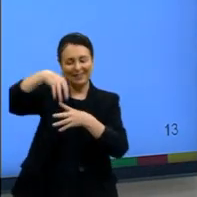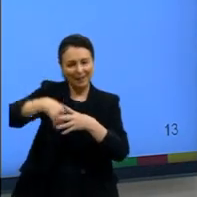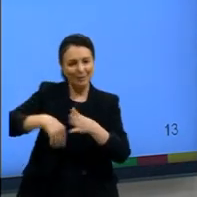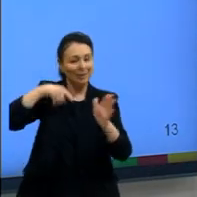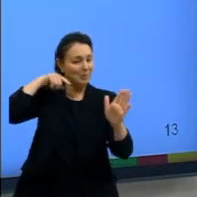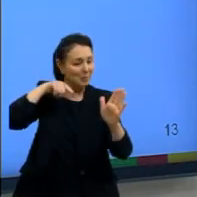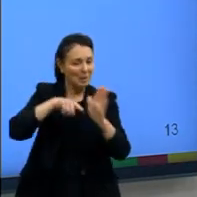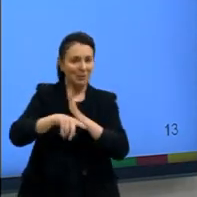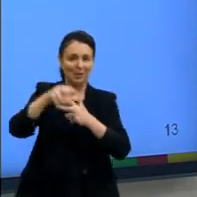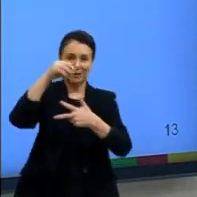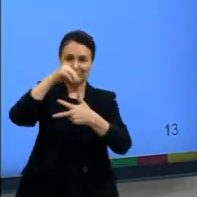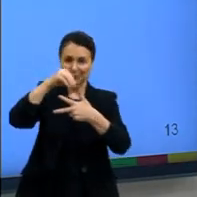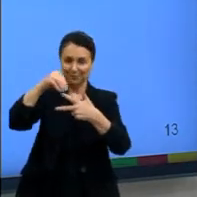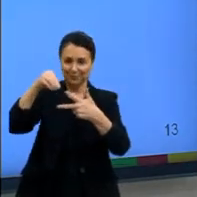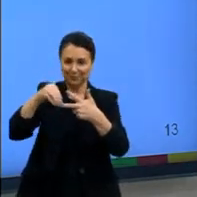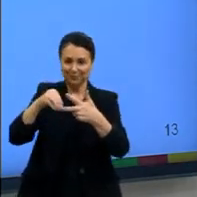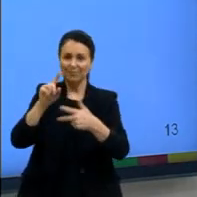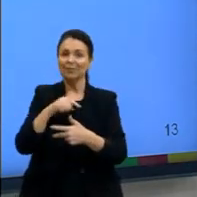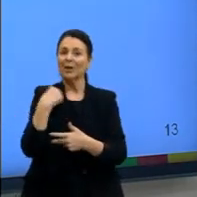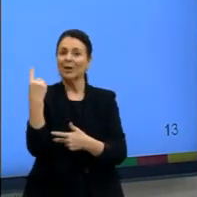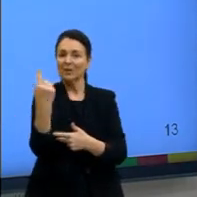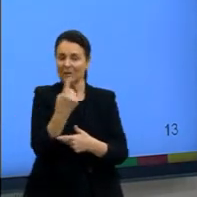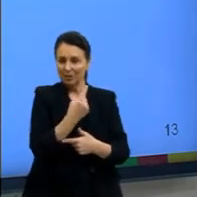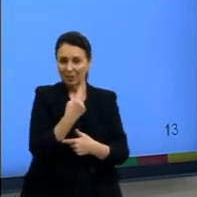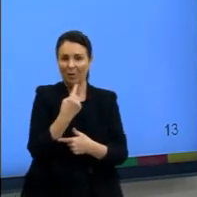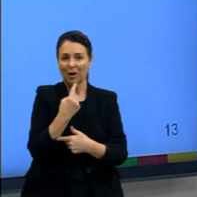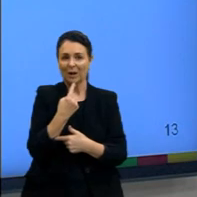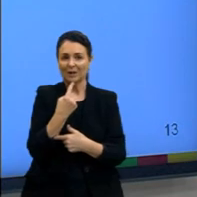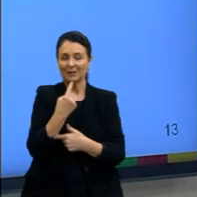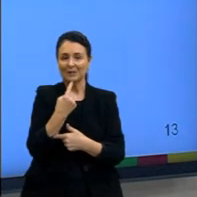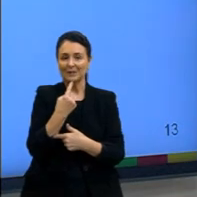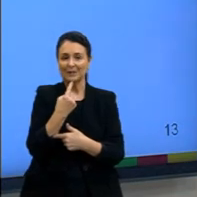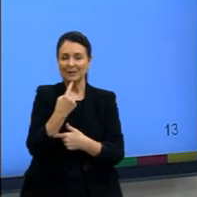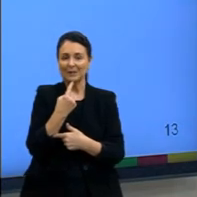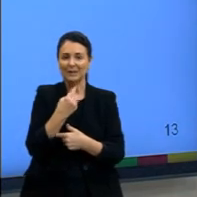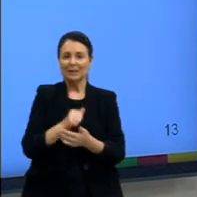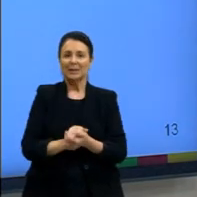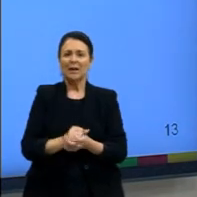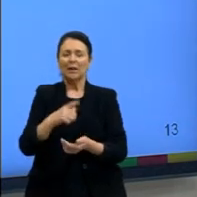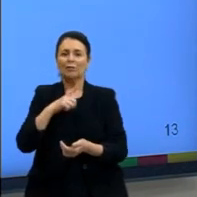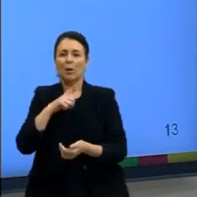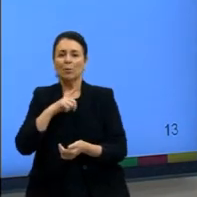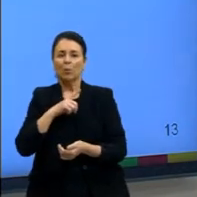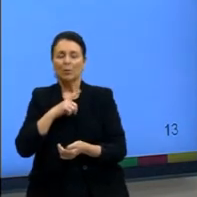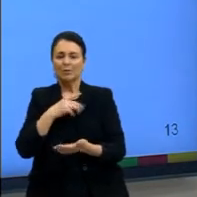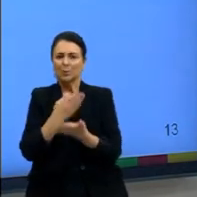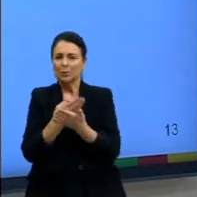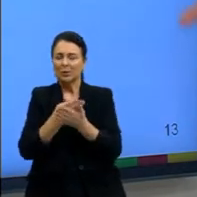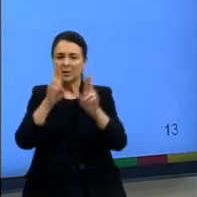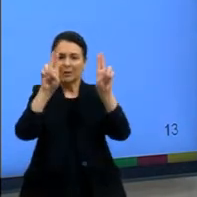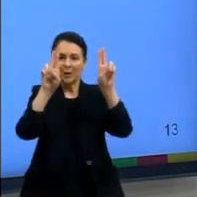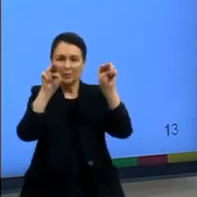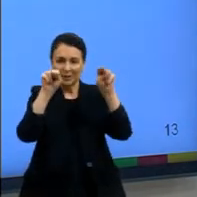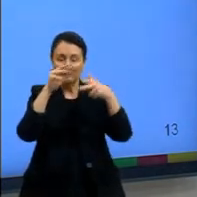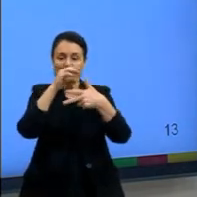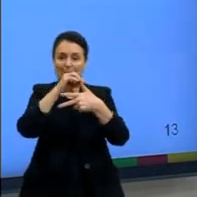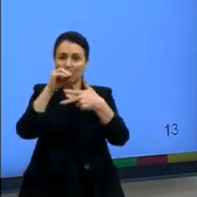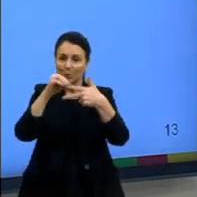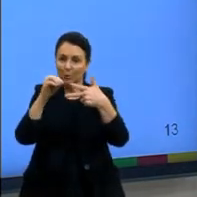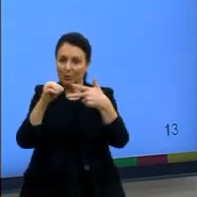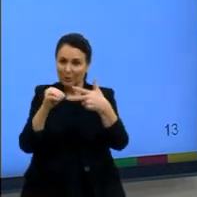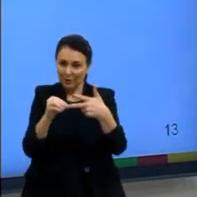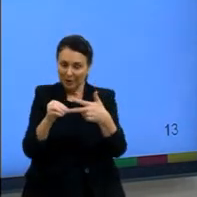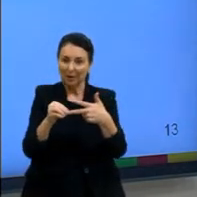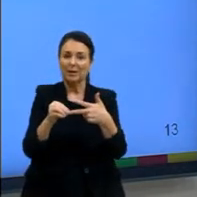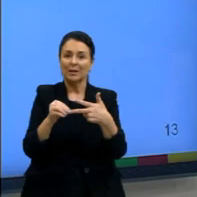Enem e nós vamos conduzir você conseguir vocês as pessoas que são muito abordados no Enem para